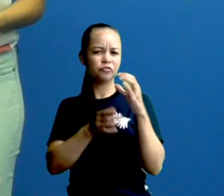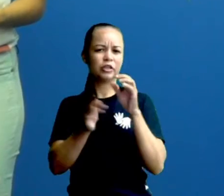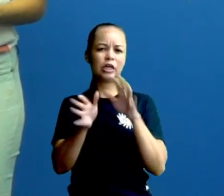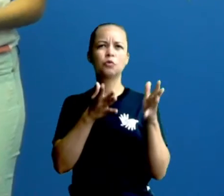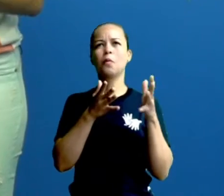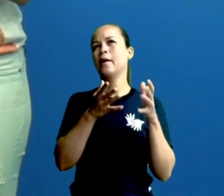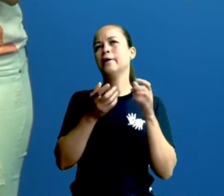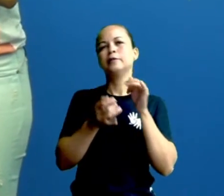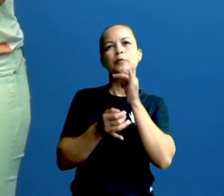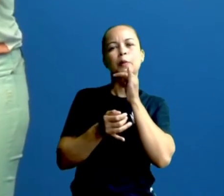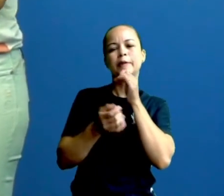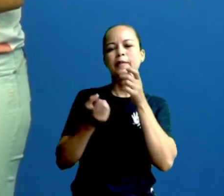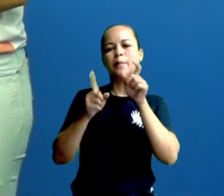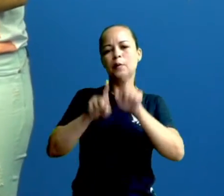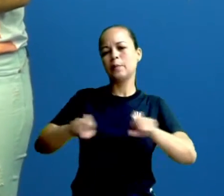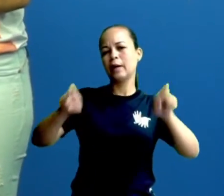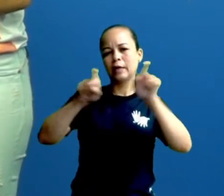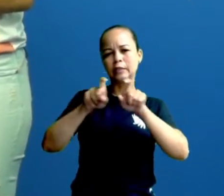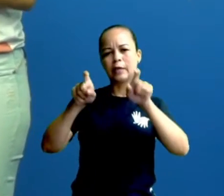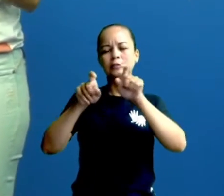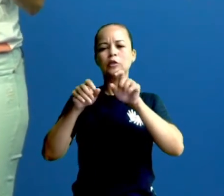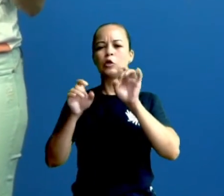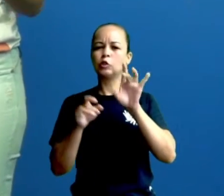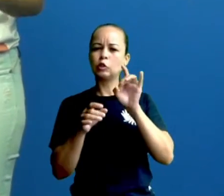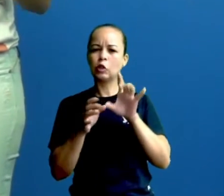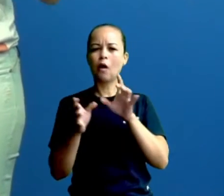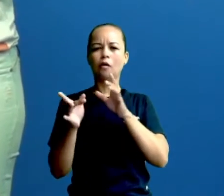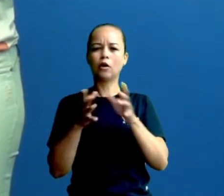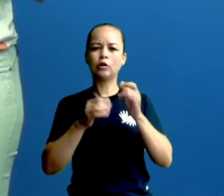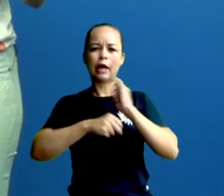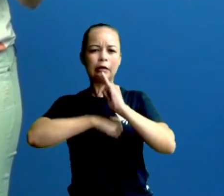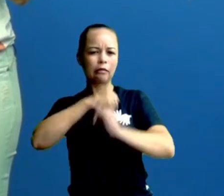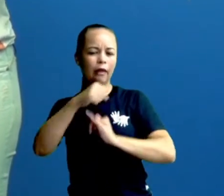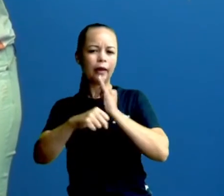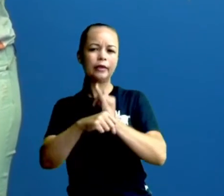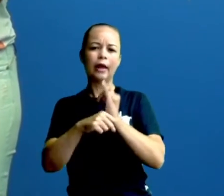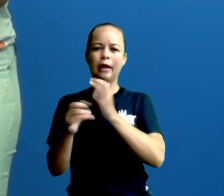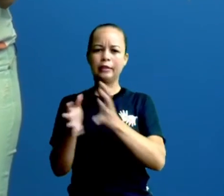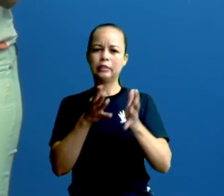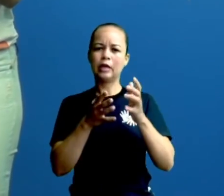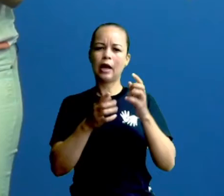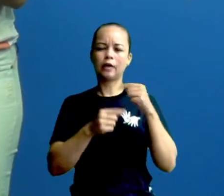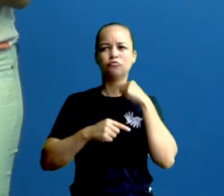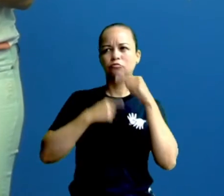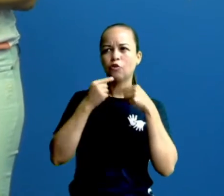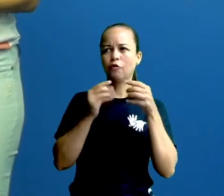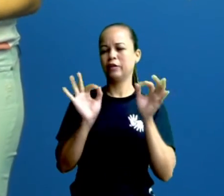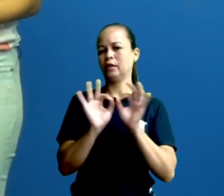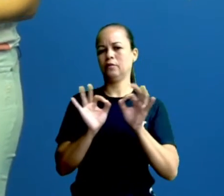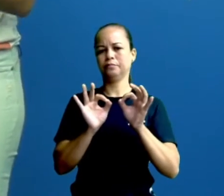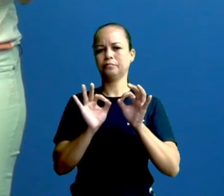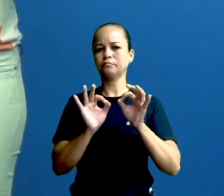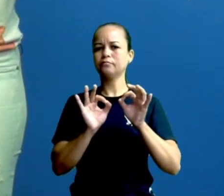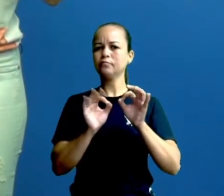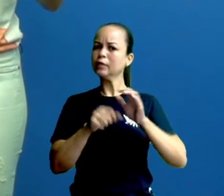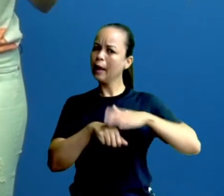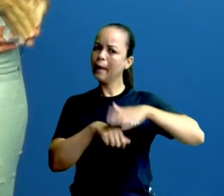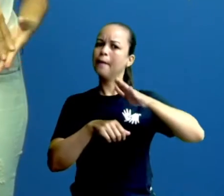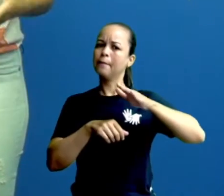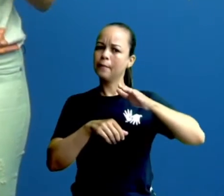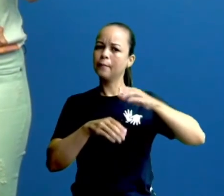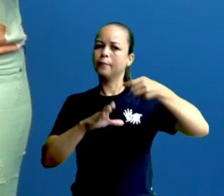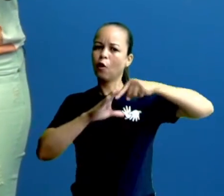de internet as nossas dúvidas. Pesquisa científica vai muito além, é uma coisa muito mais profunda.